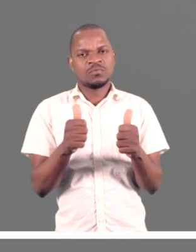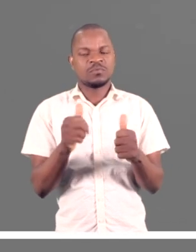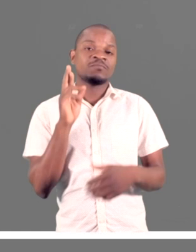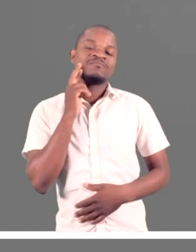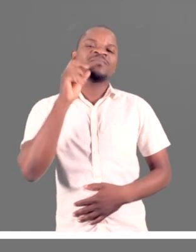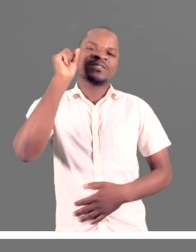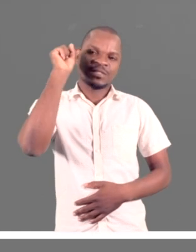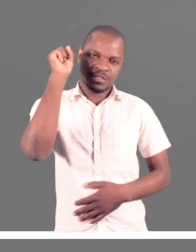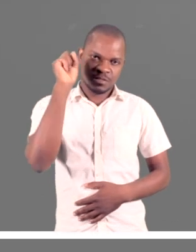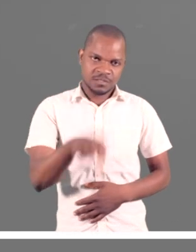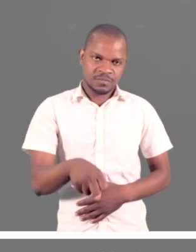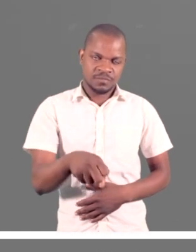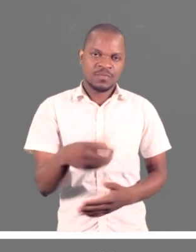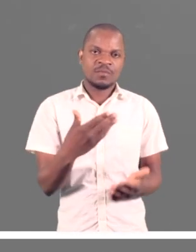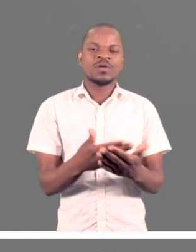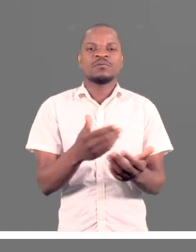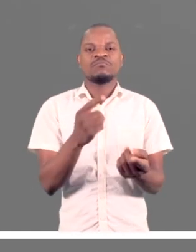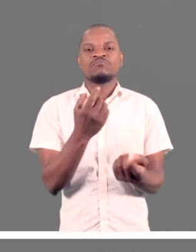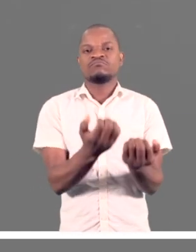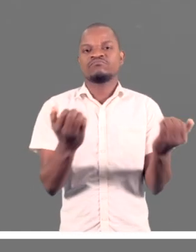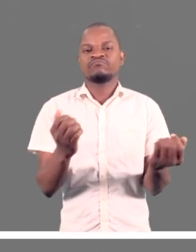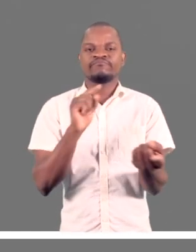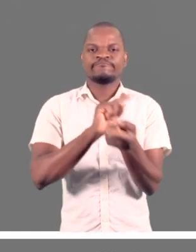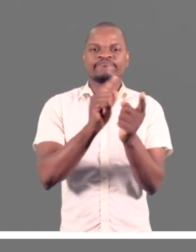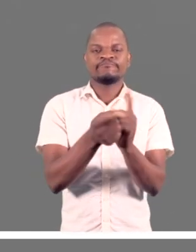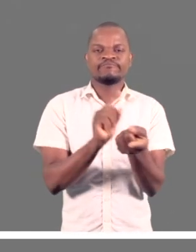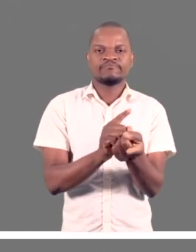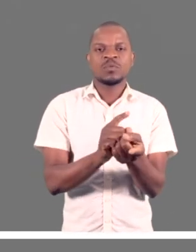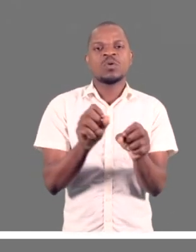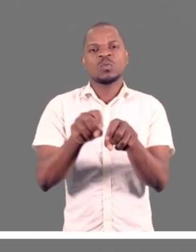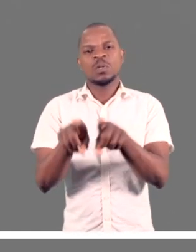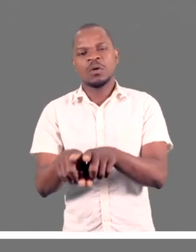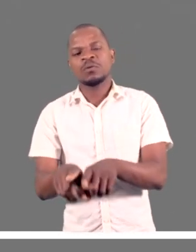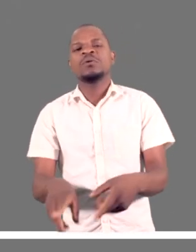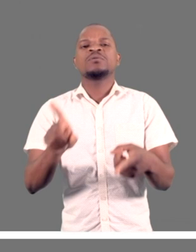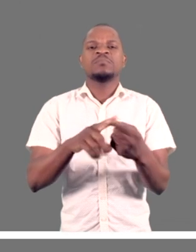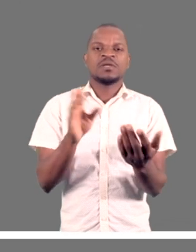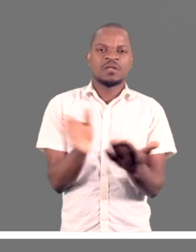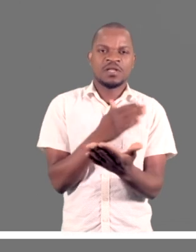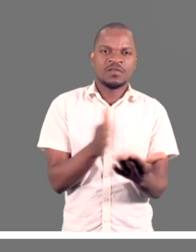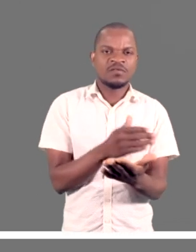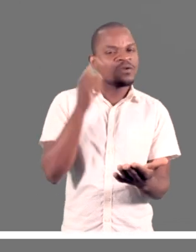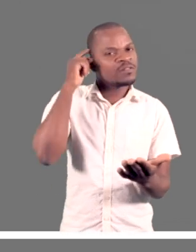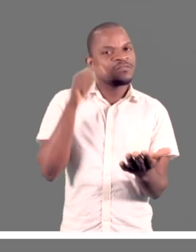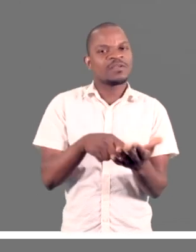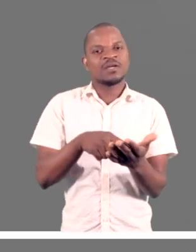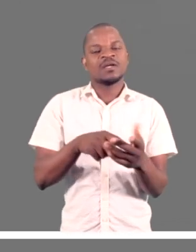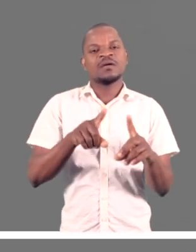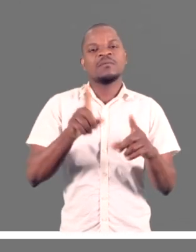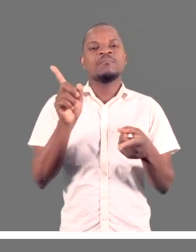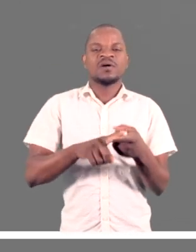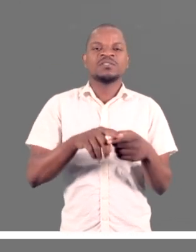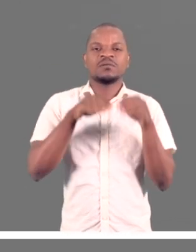Além de estar na cama Almir obviamente obviamente à medida que a criança vai interagir com os bonecos com os livros vai